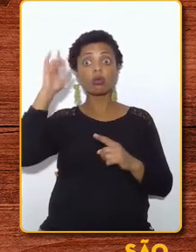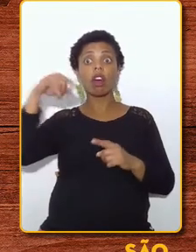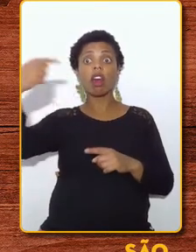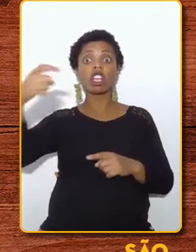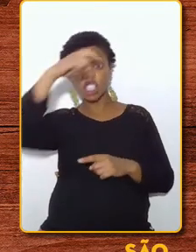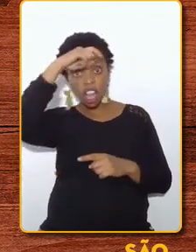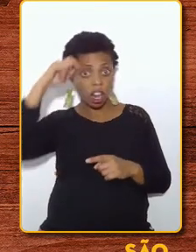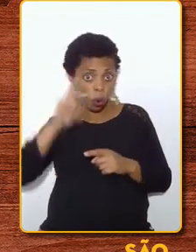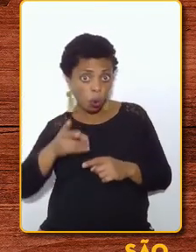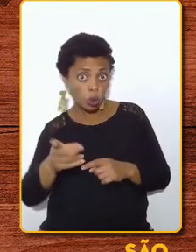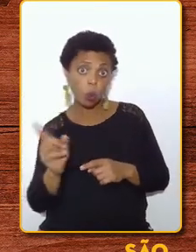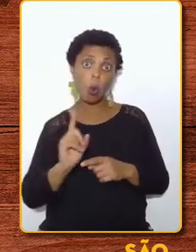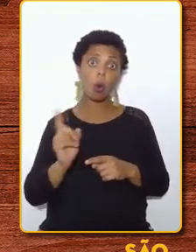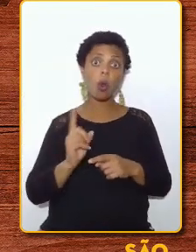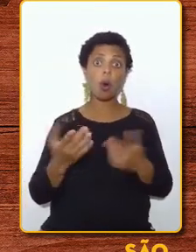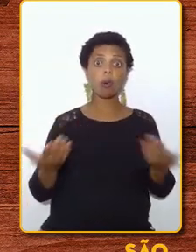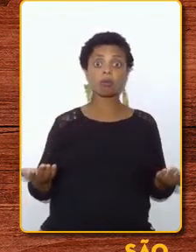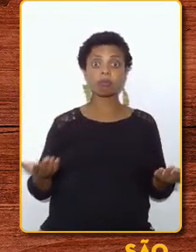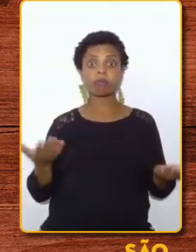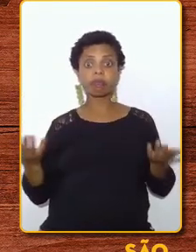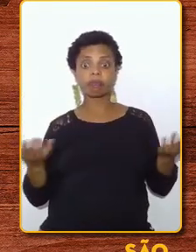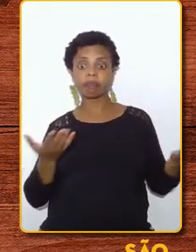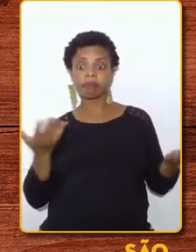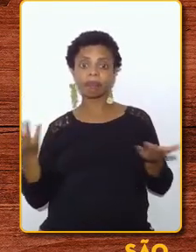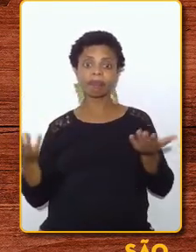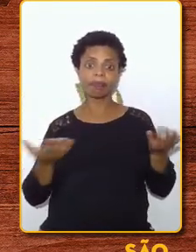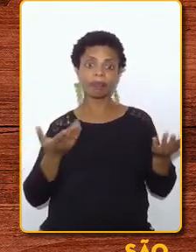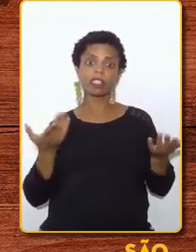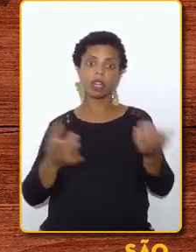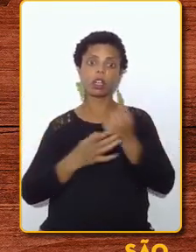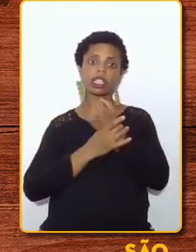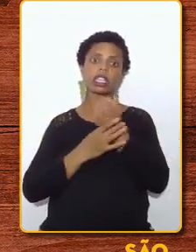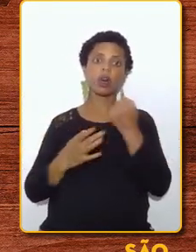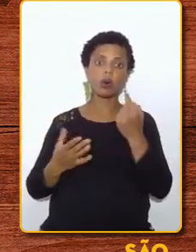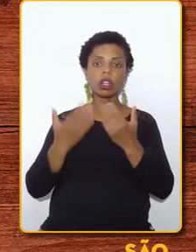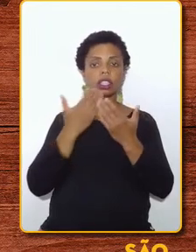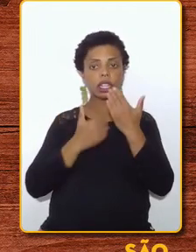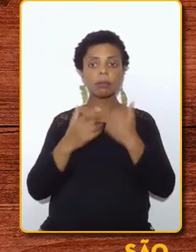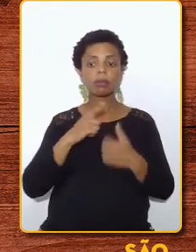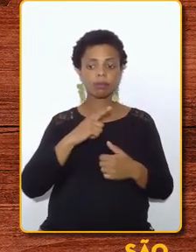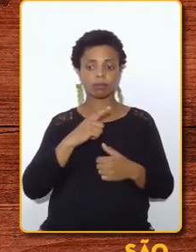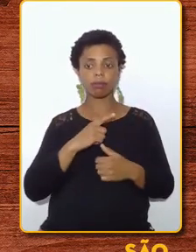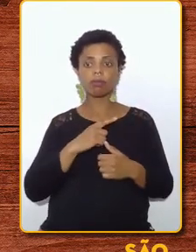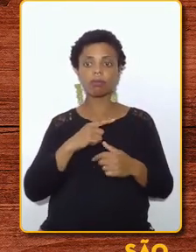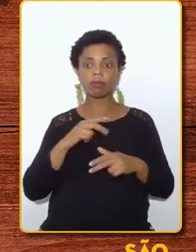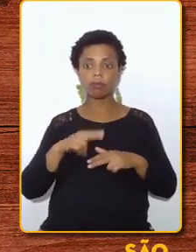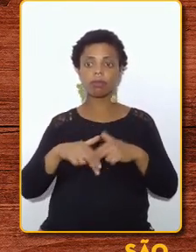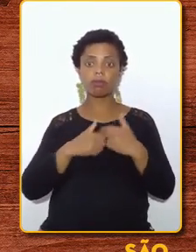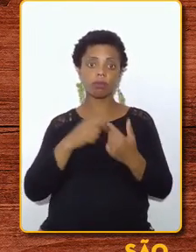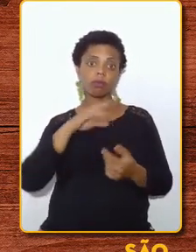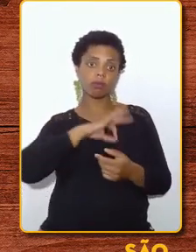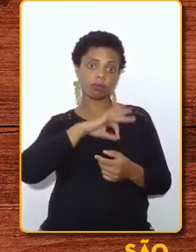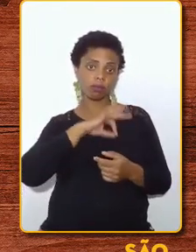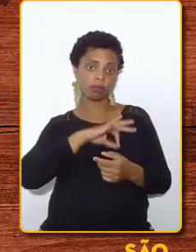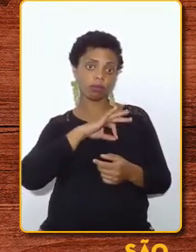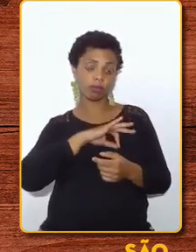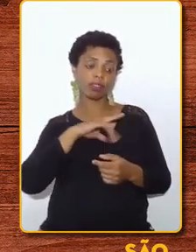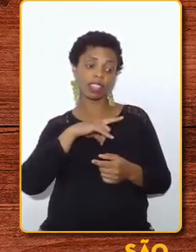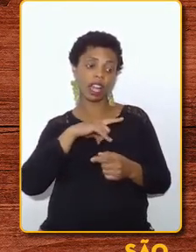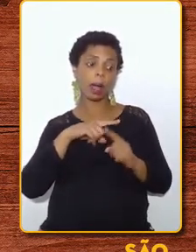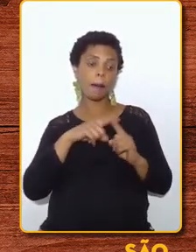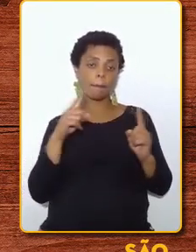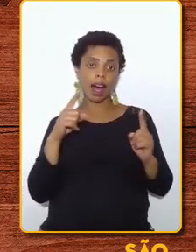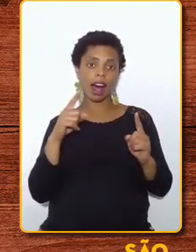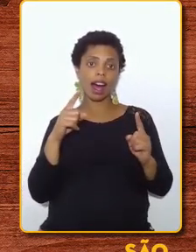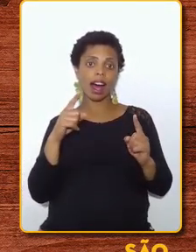né? Então, eu fico em insegurança alimentar, então eu tenho um componente renda, mas tenho acesso físico,